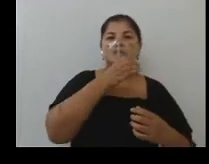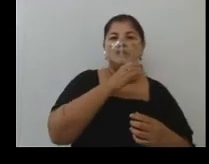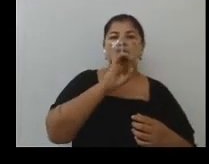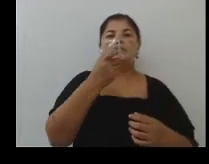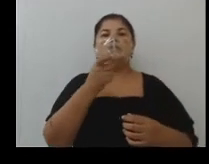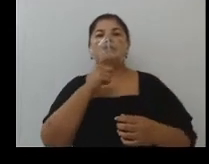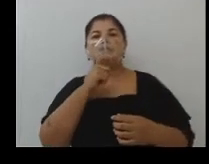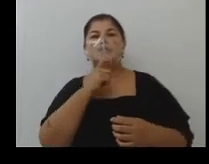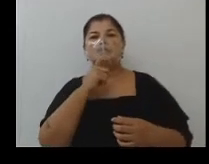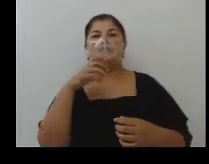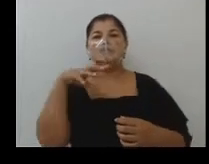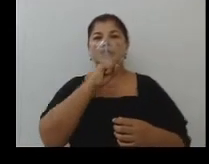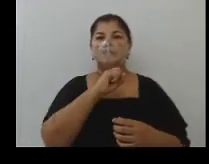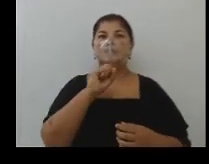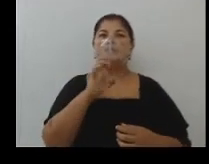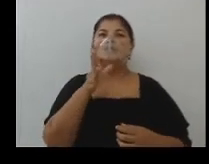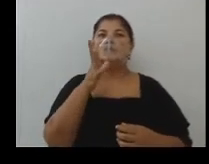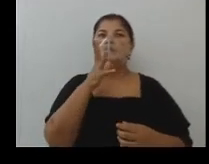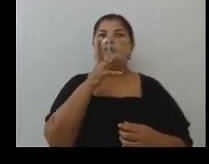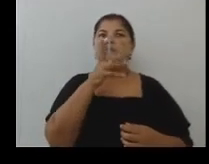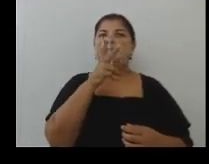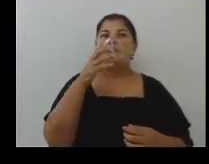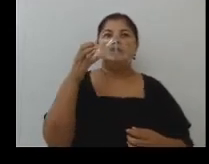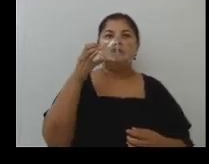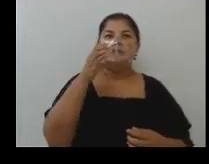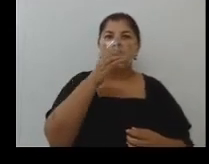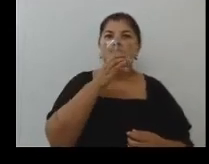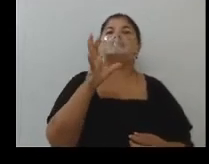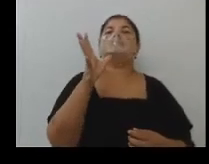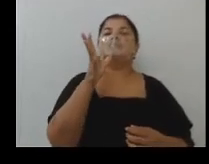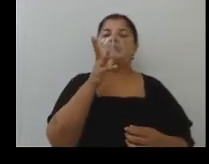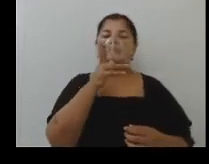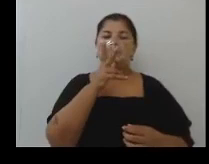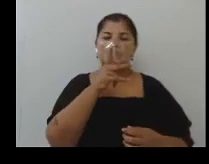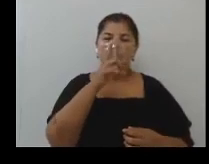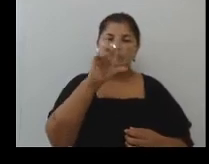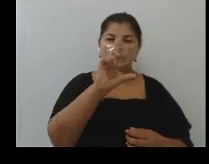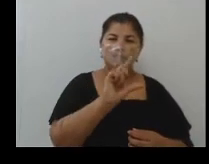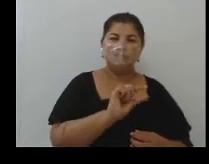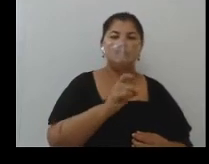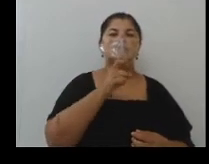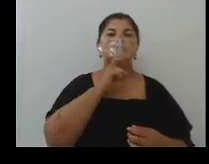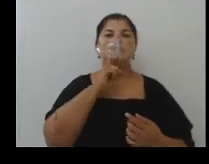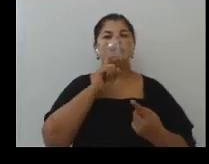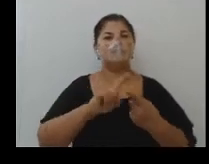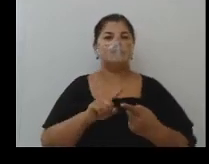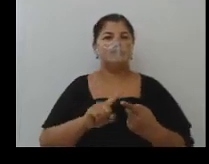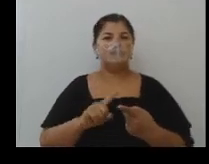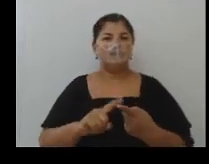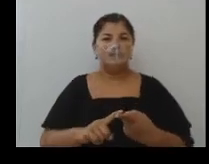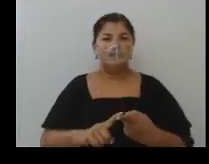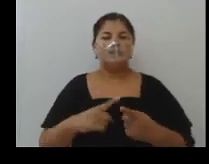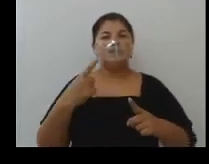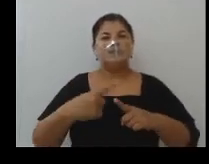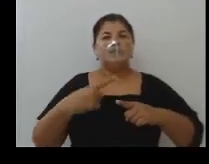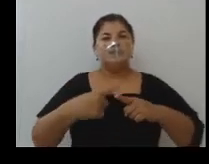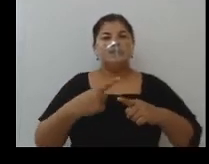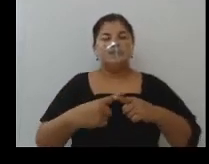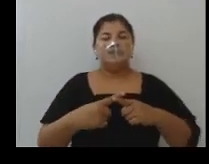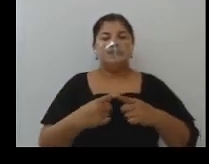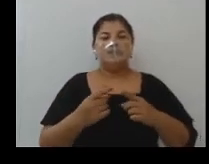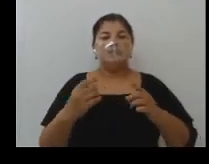esfria rápido. Quem demora a esquentar, demora a esfriar. Beleza? Porque a taxa de